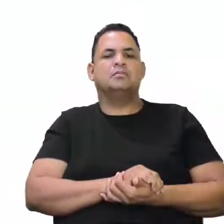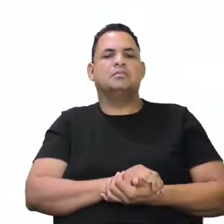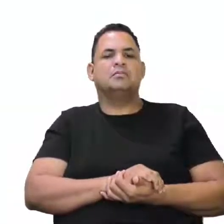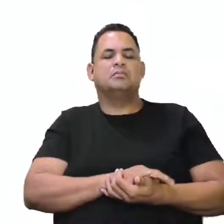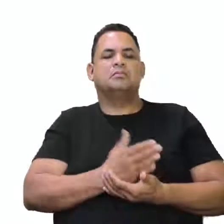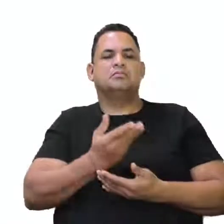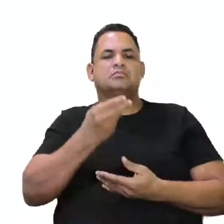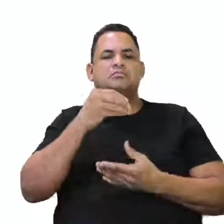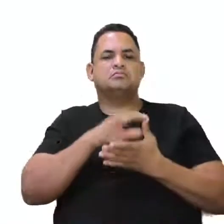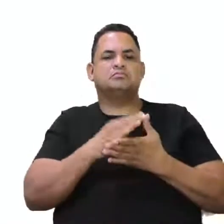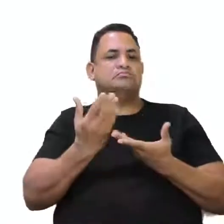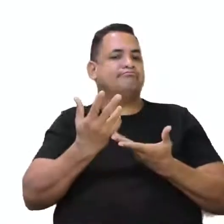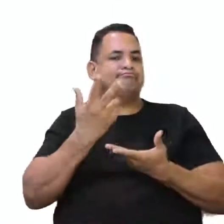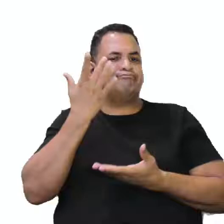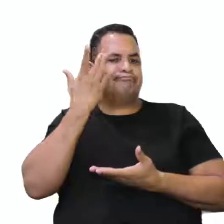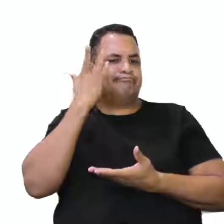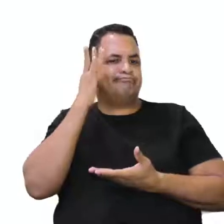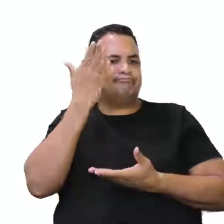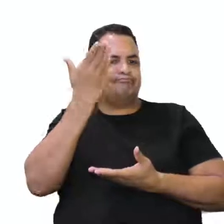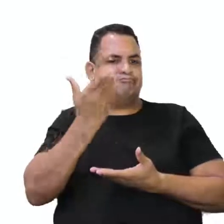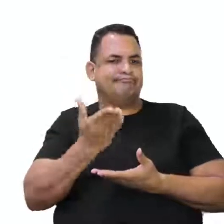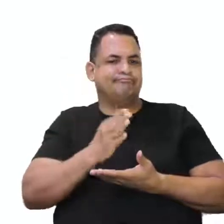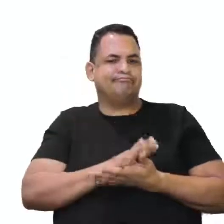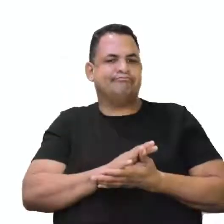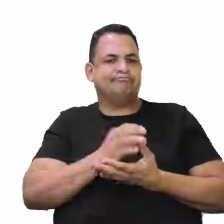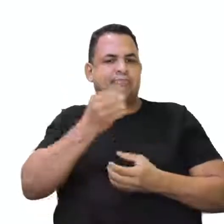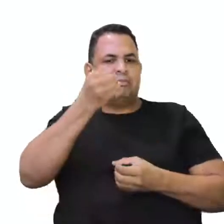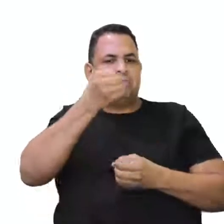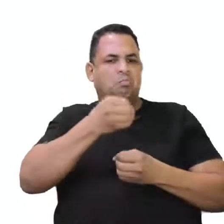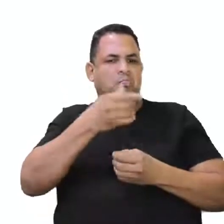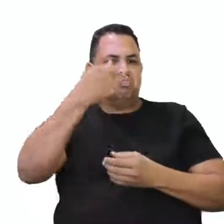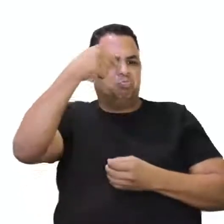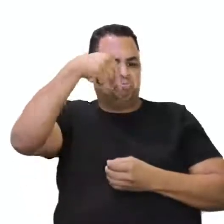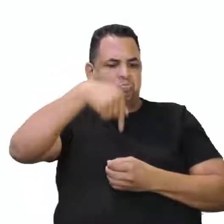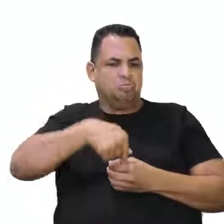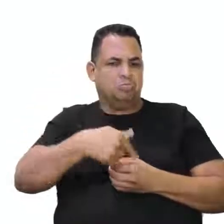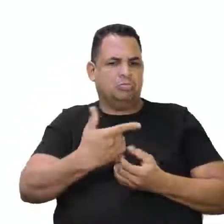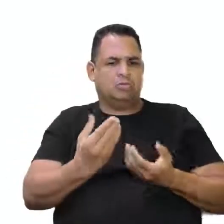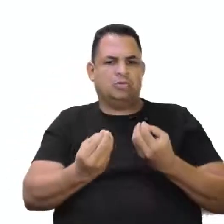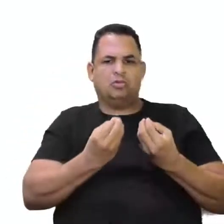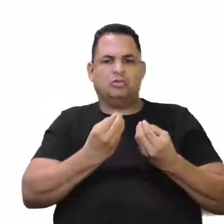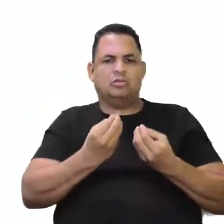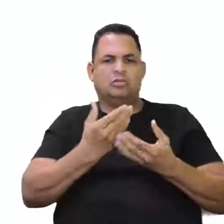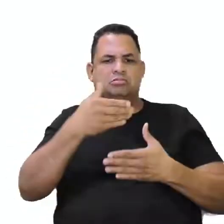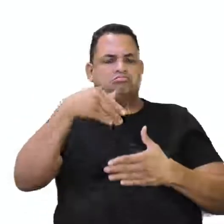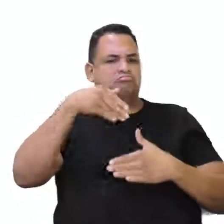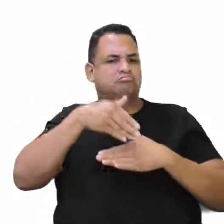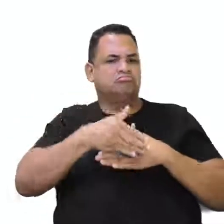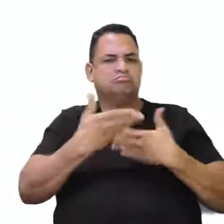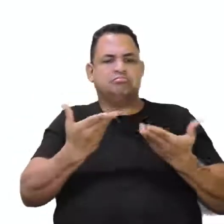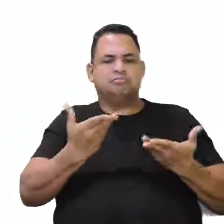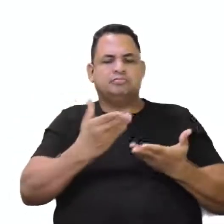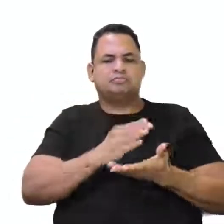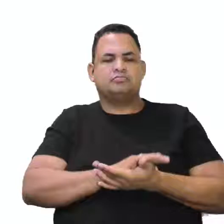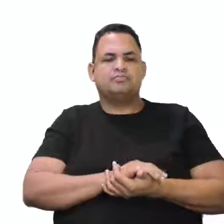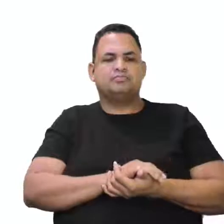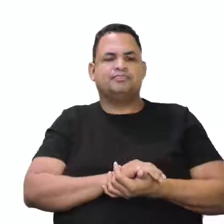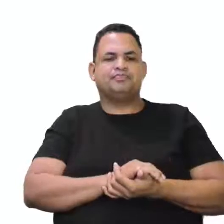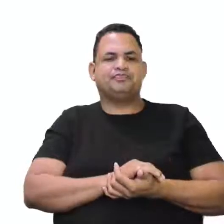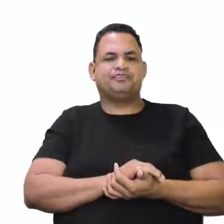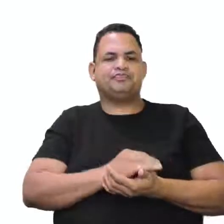foi colocado, eu não sei como é que é a parte inferior ali, mas para ele ser socado não vai passar por dentro dessa abertura superior ali, não tem como. Mas